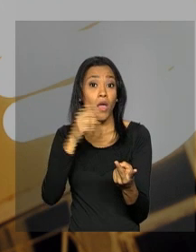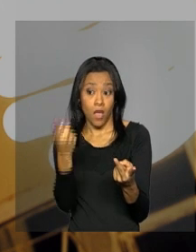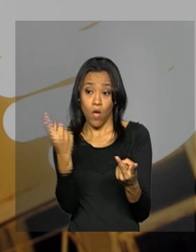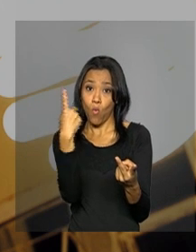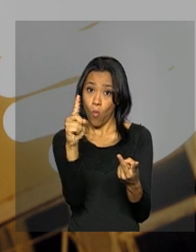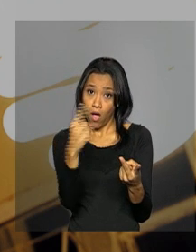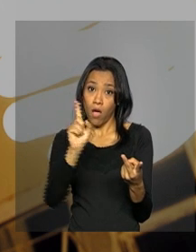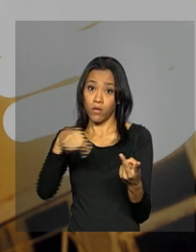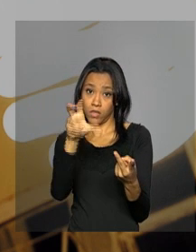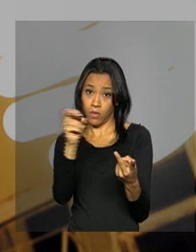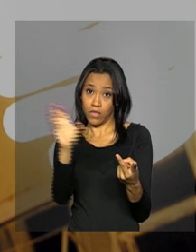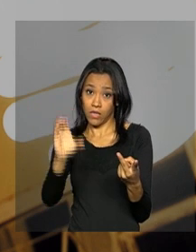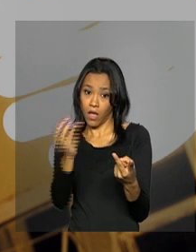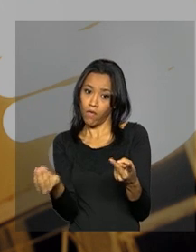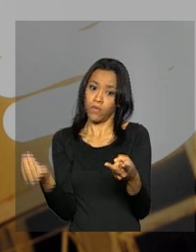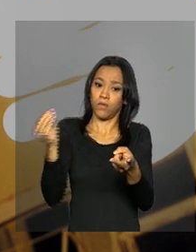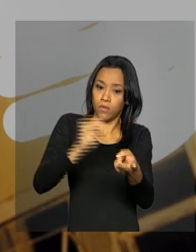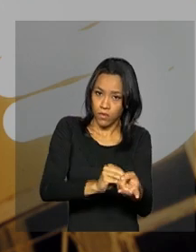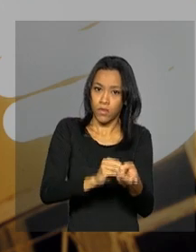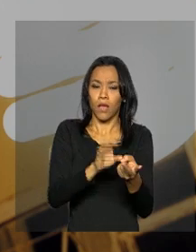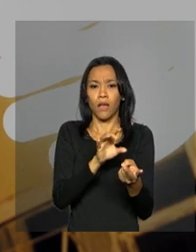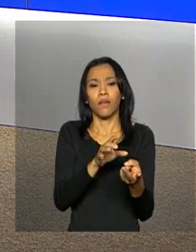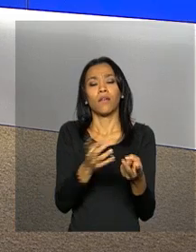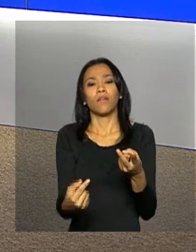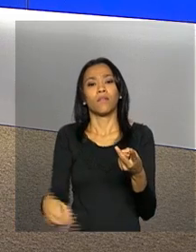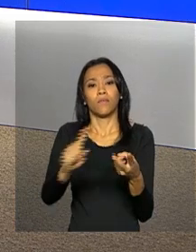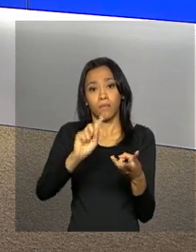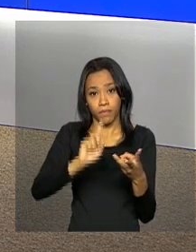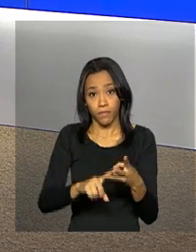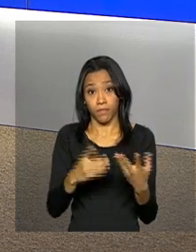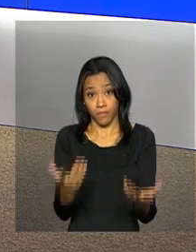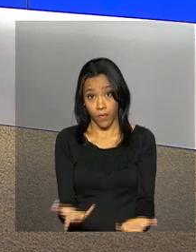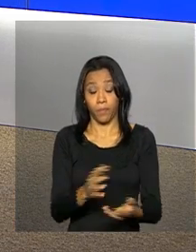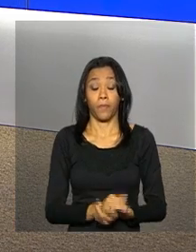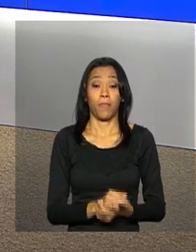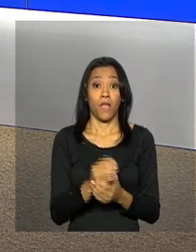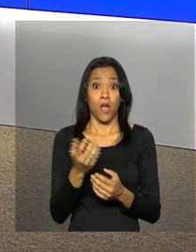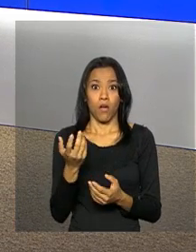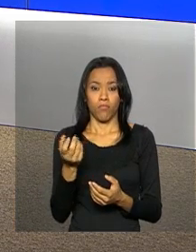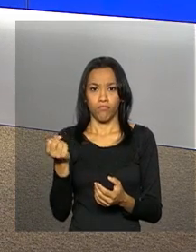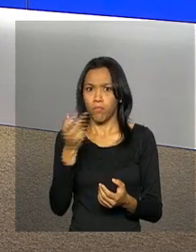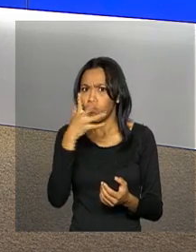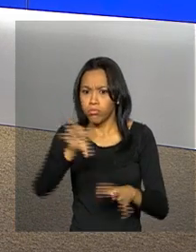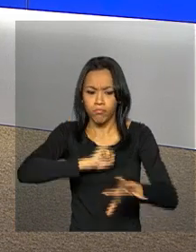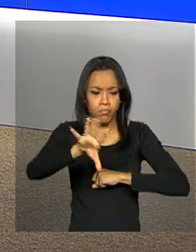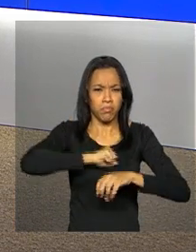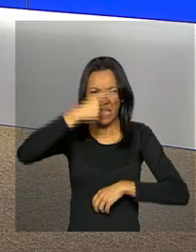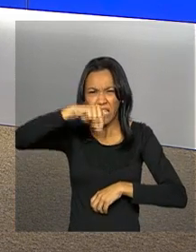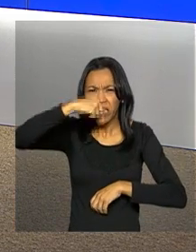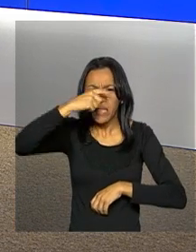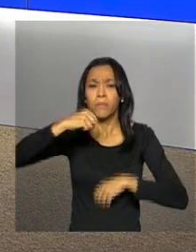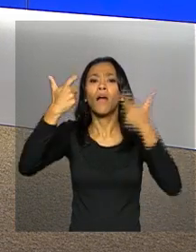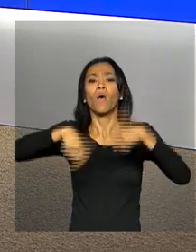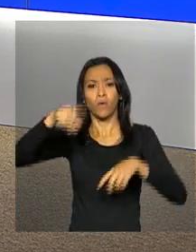R$ 1,50, aplicados a cada 100 kWh. Com o aumento dos casos de H1N1 em São Paulo, o